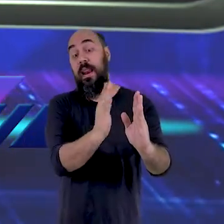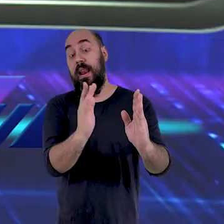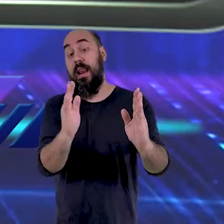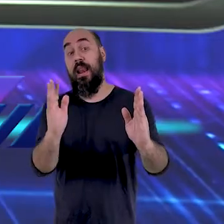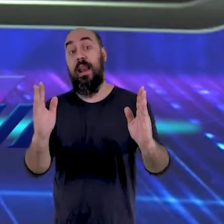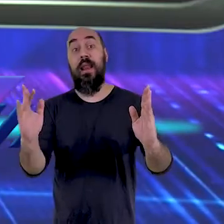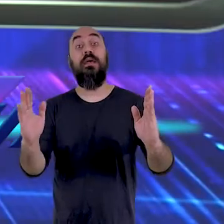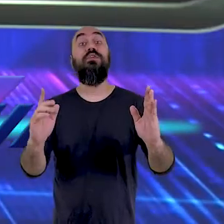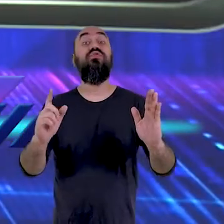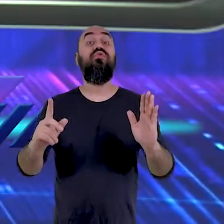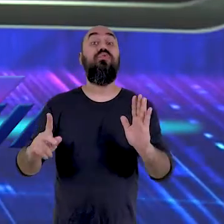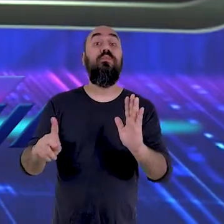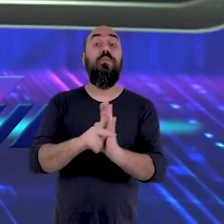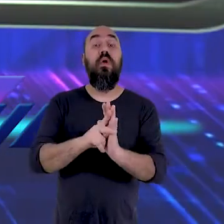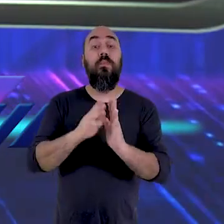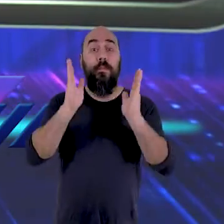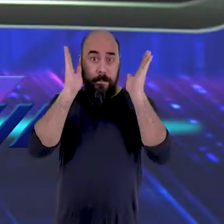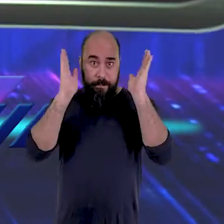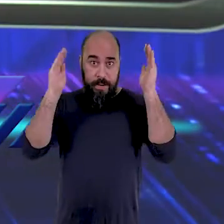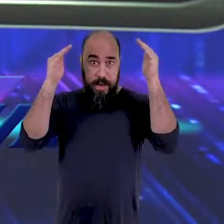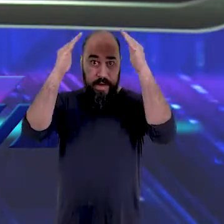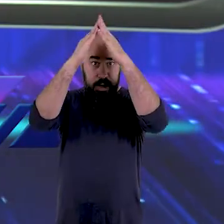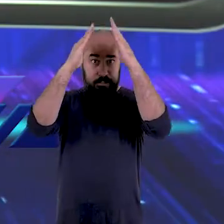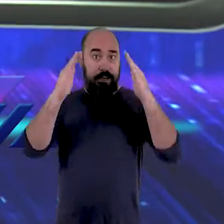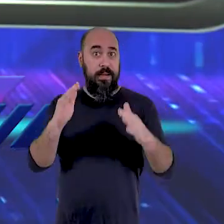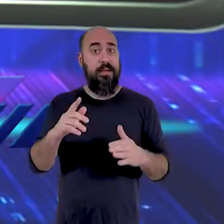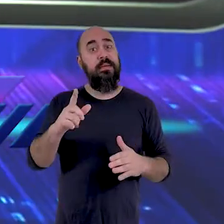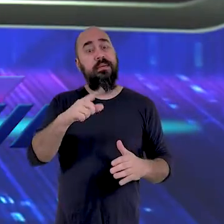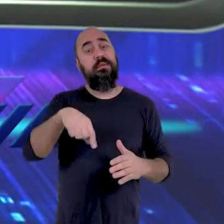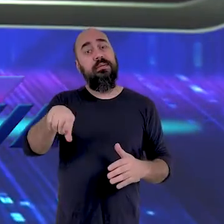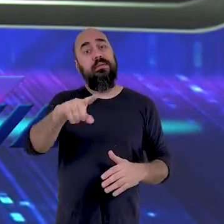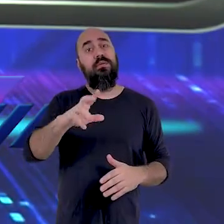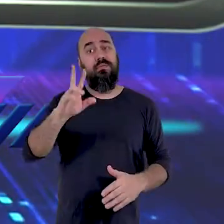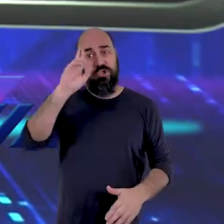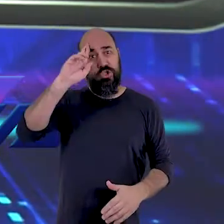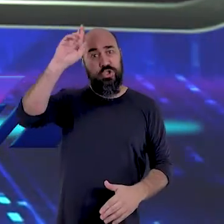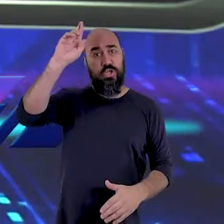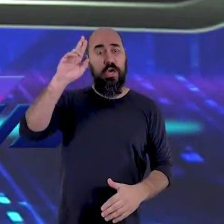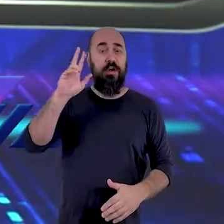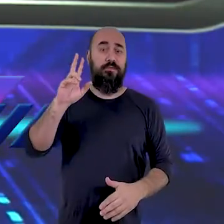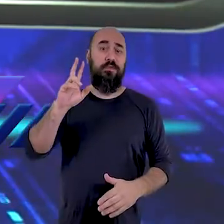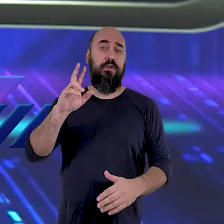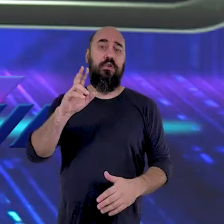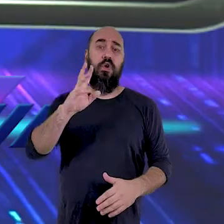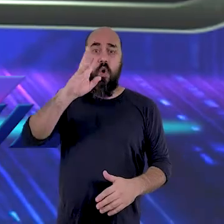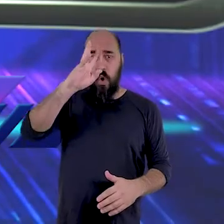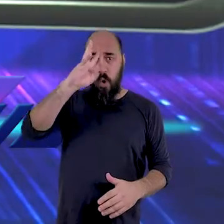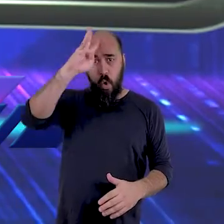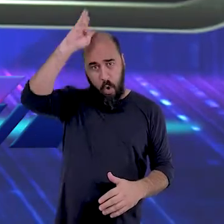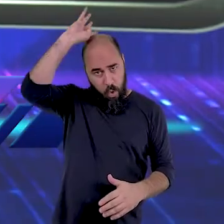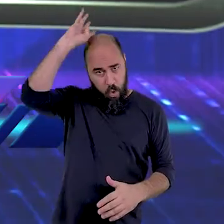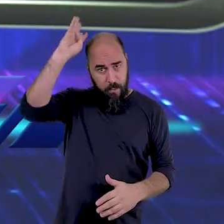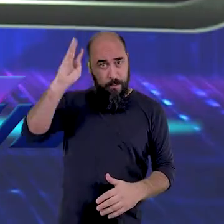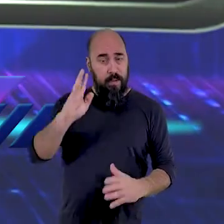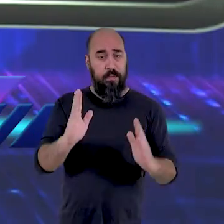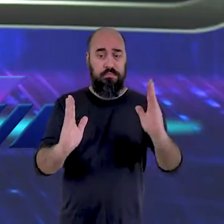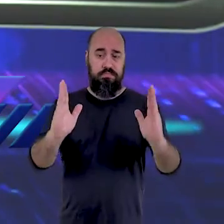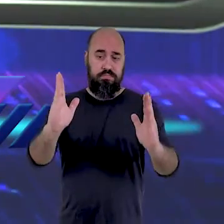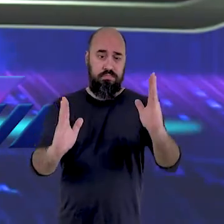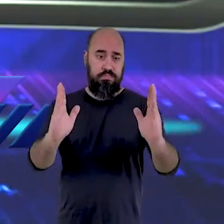quando Justiniano reconhece o Papa como o cabeça de todas as igrejas, o bispo de Roma como o cabeça de todas as igrejas,